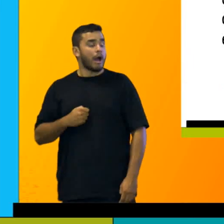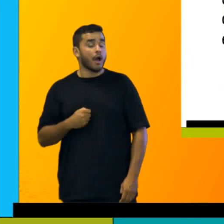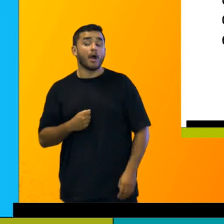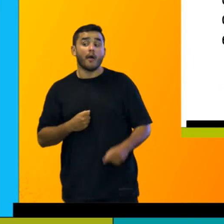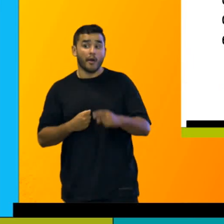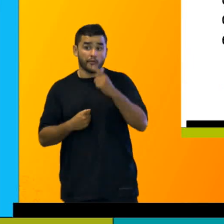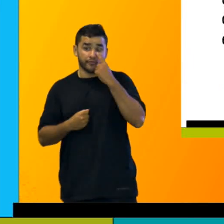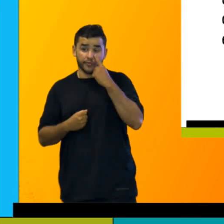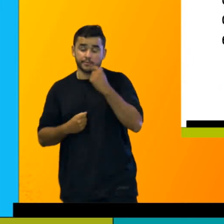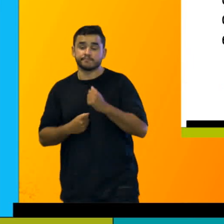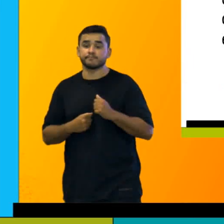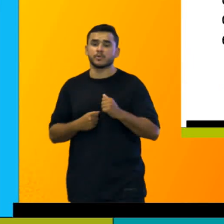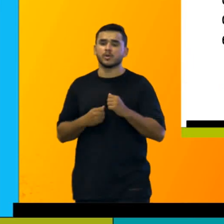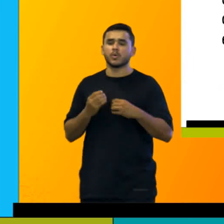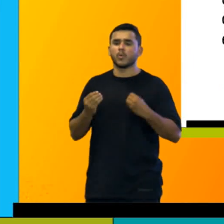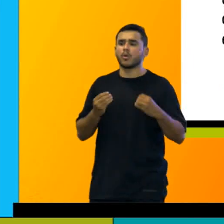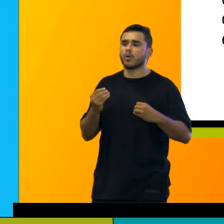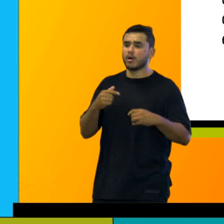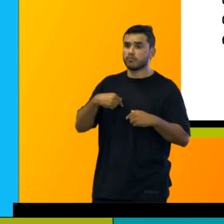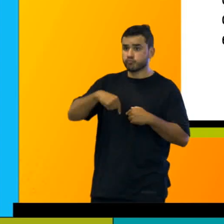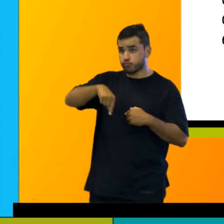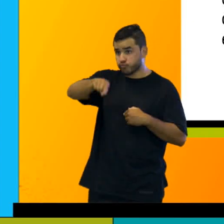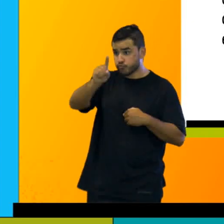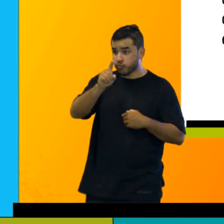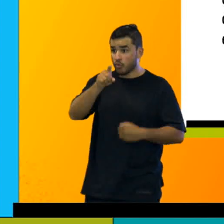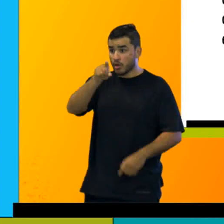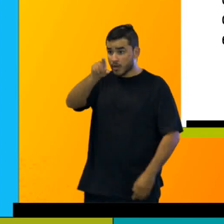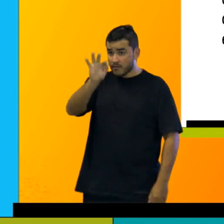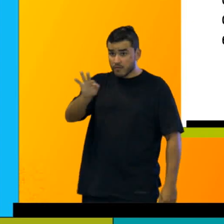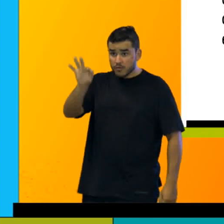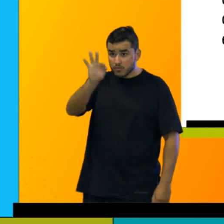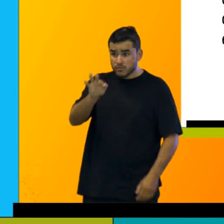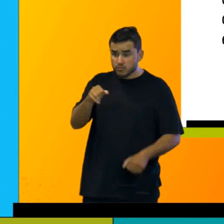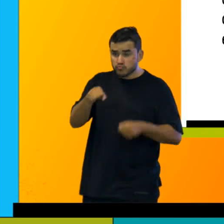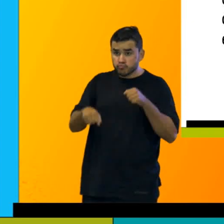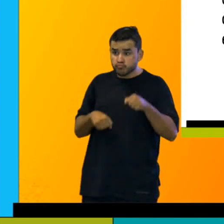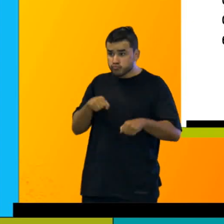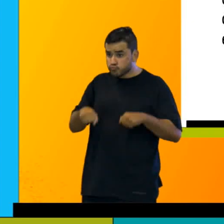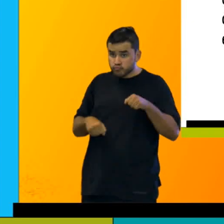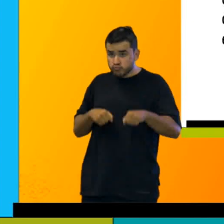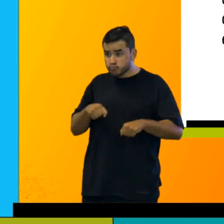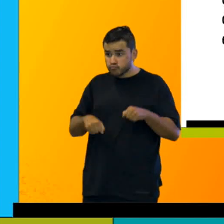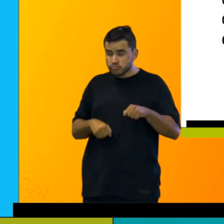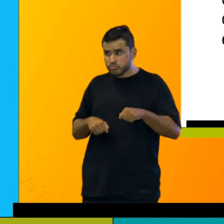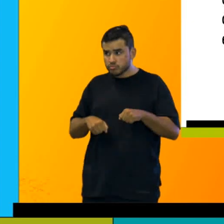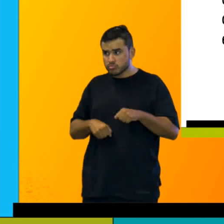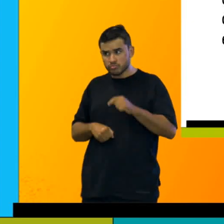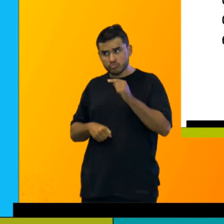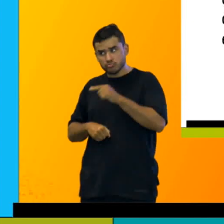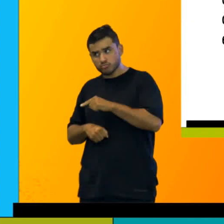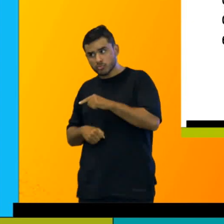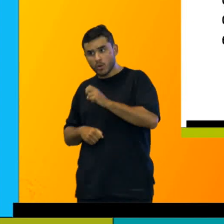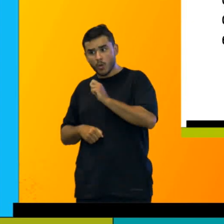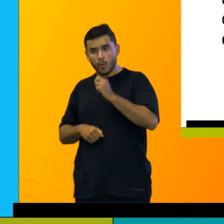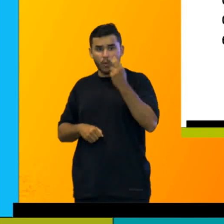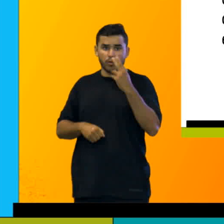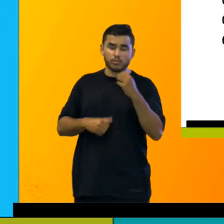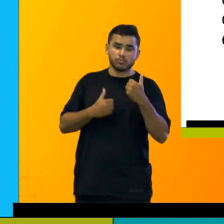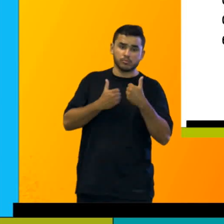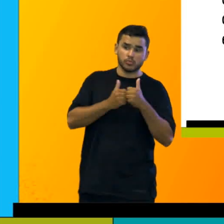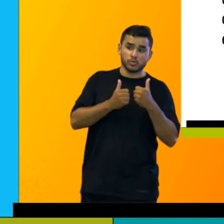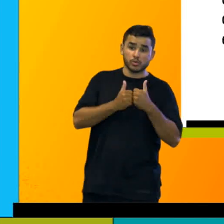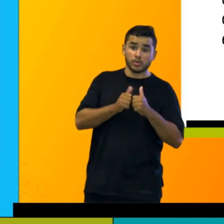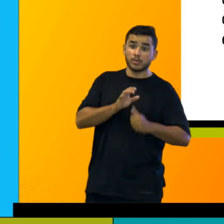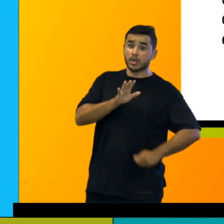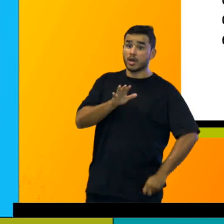de poupar tempo no deslocamento para a universidade, em quais dias o aluno deve seguir pela ciclovia? Olha a